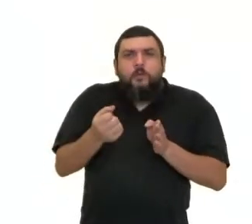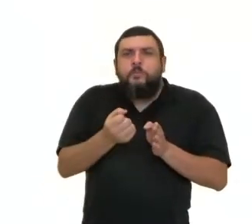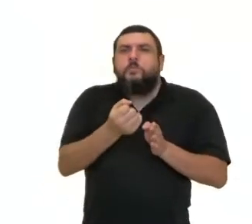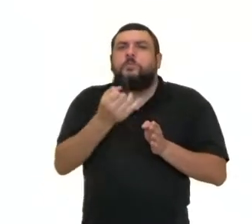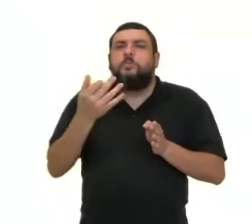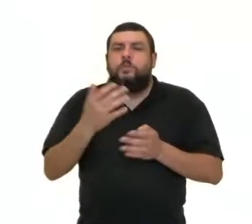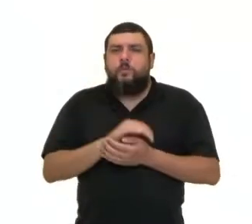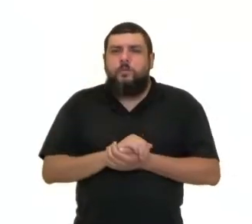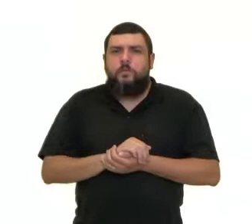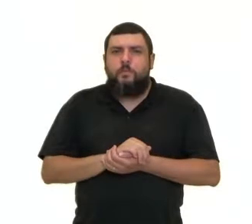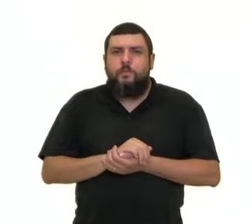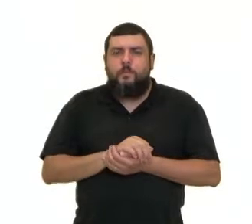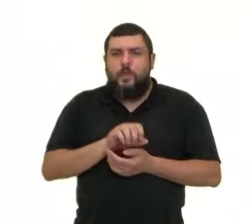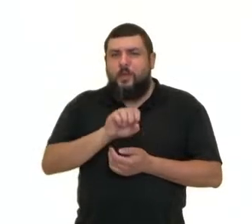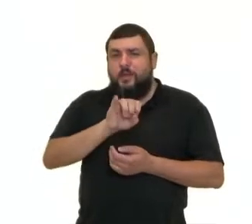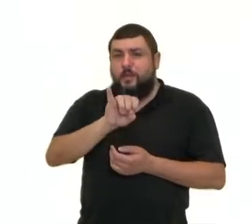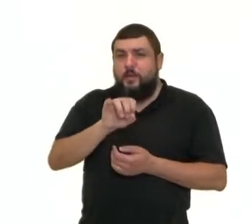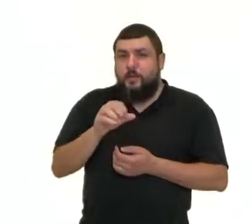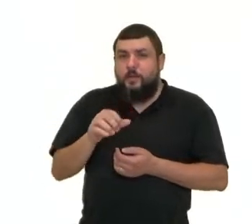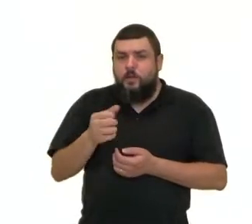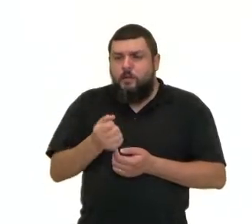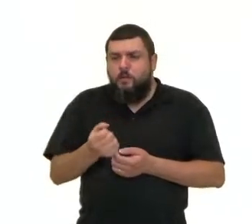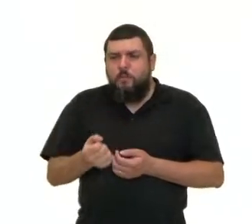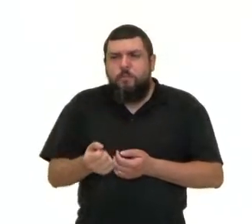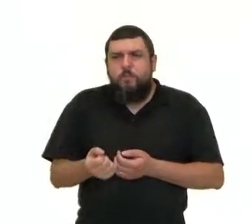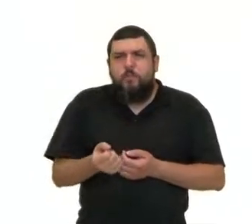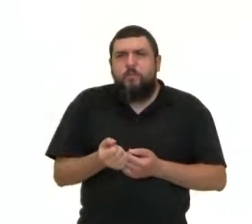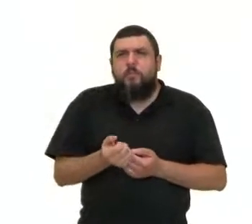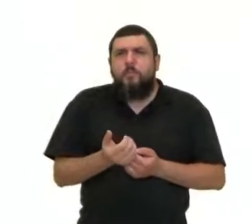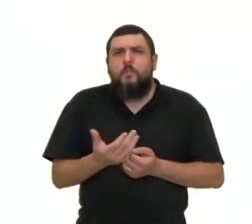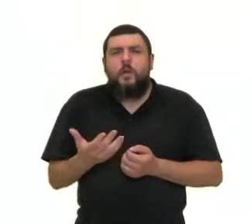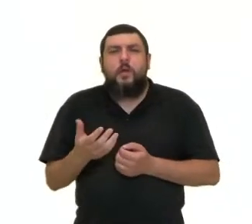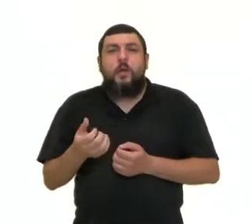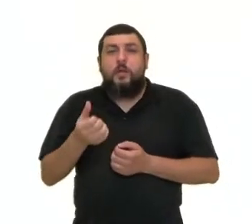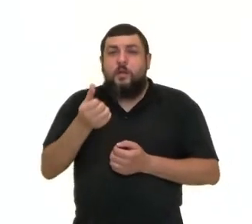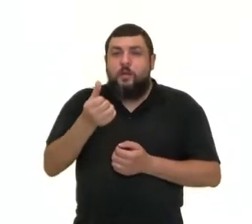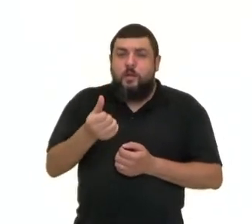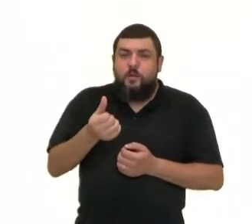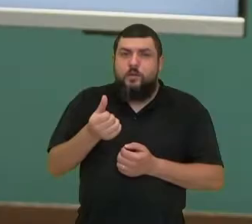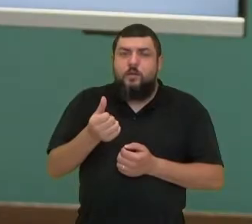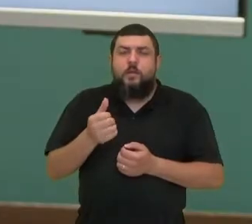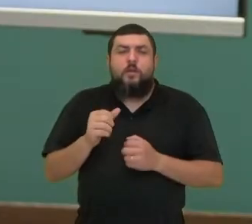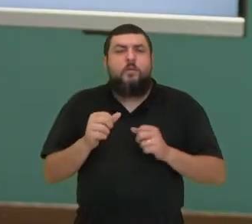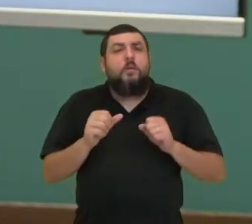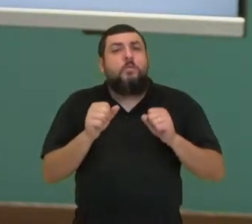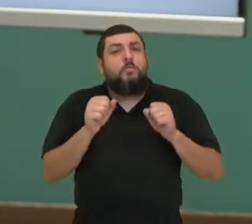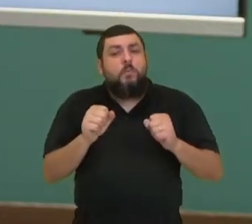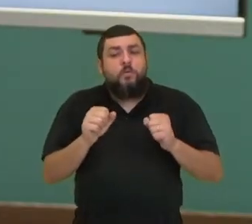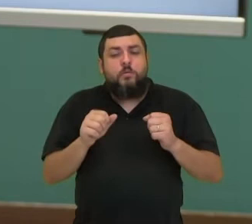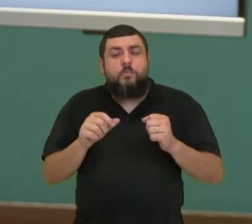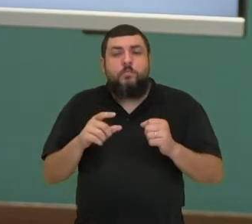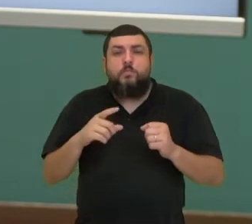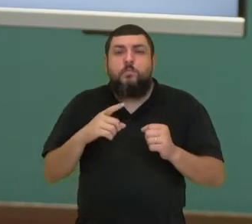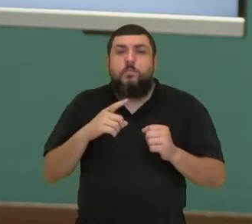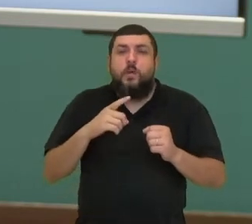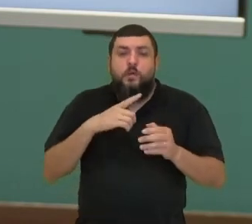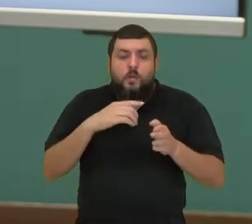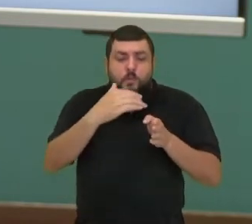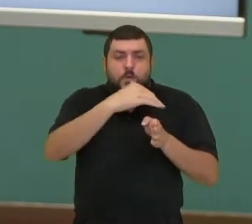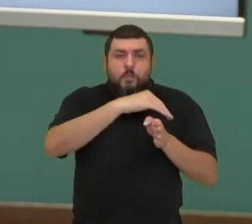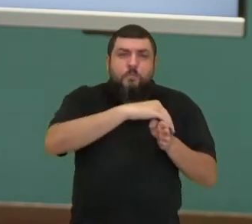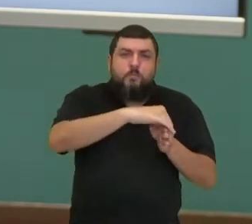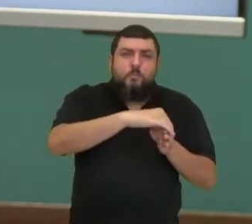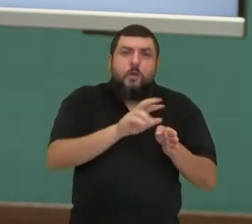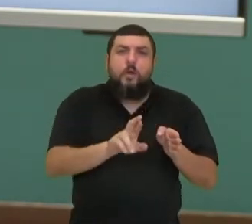com um dado de 6 faces, então significa que cada face vai apresentar um resultado, ou seja, eu vou ter